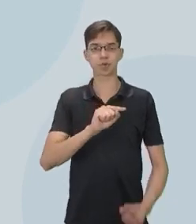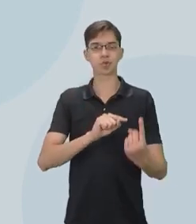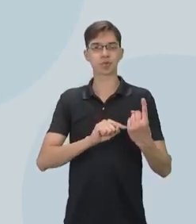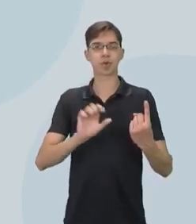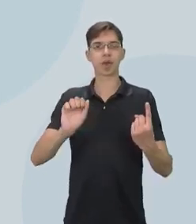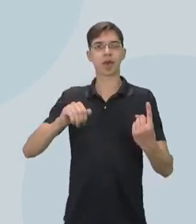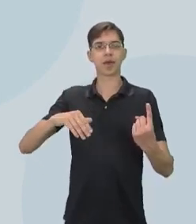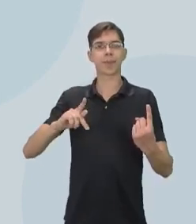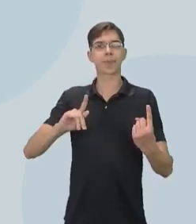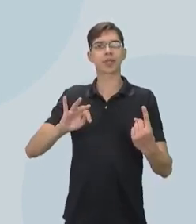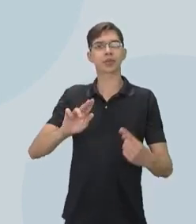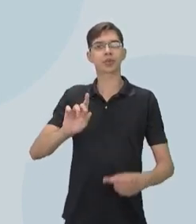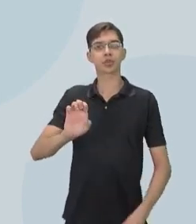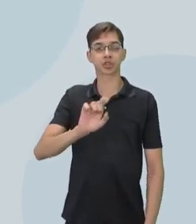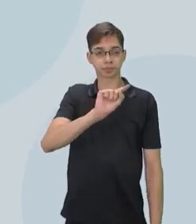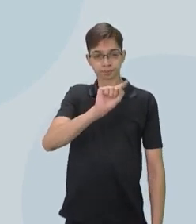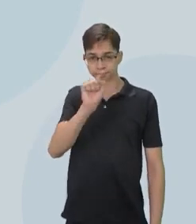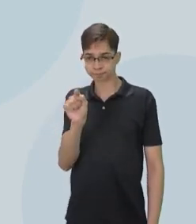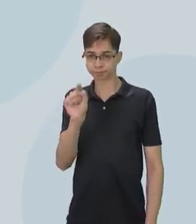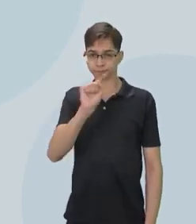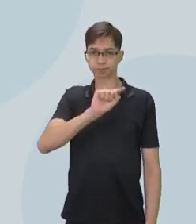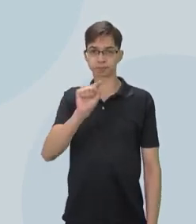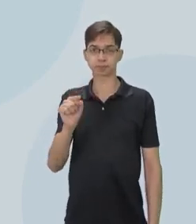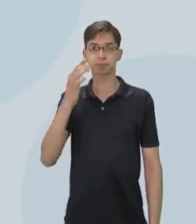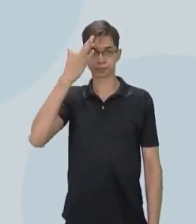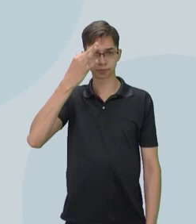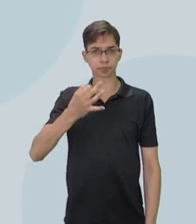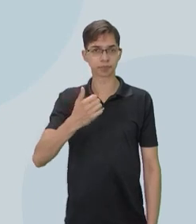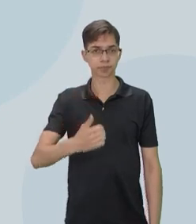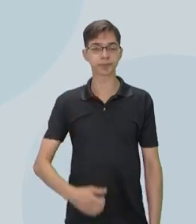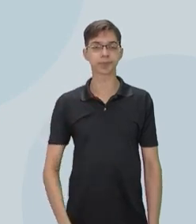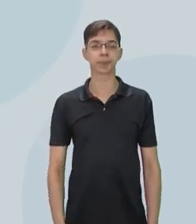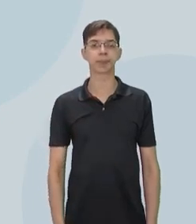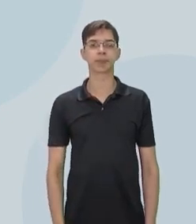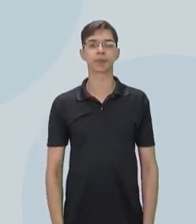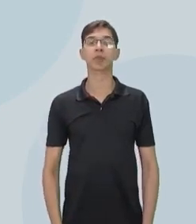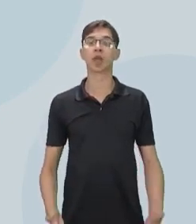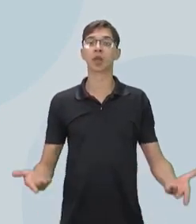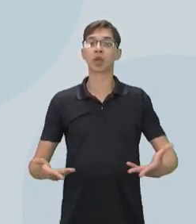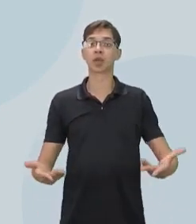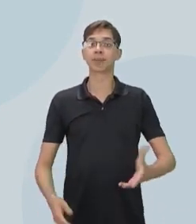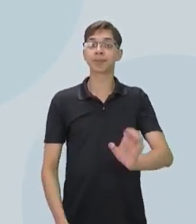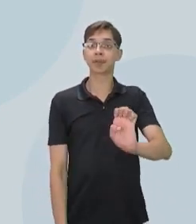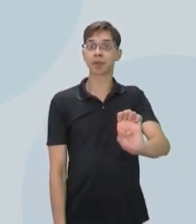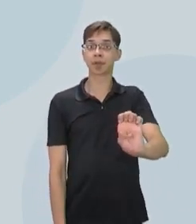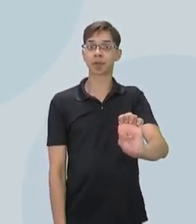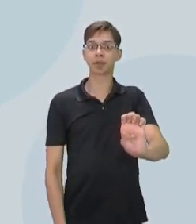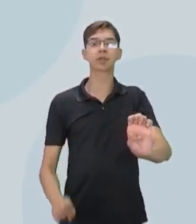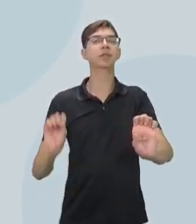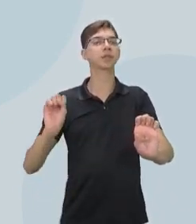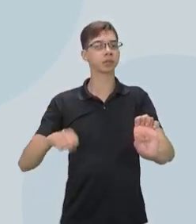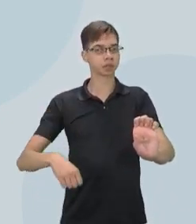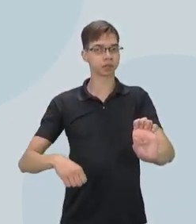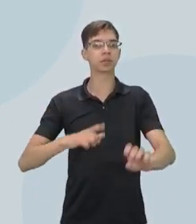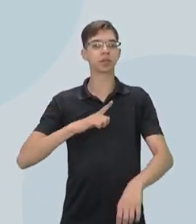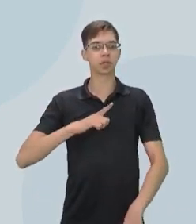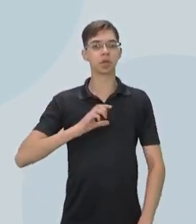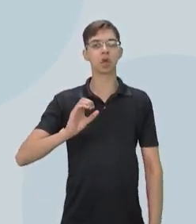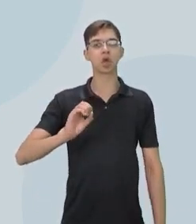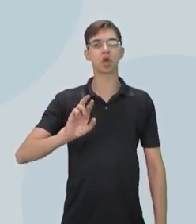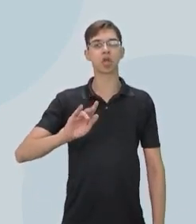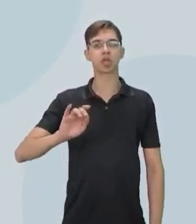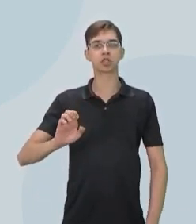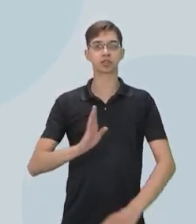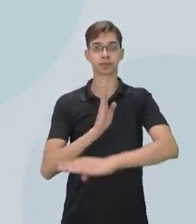essa. A próxima, a E. A E, ela passa pela origem.